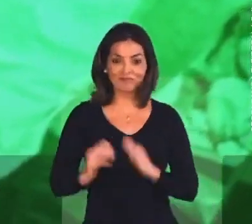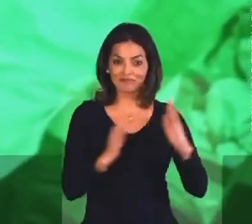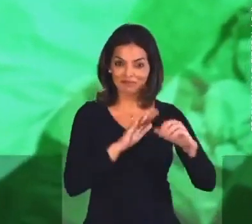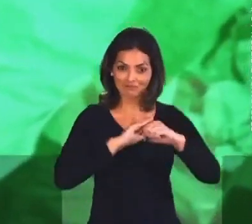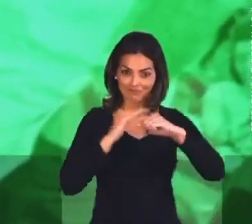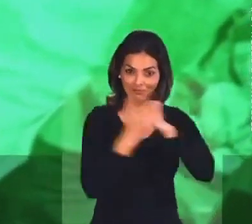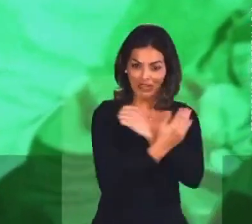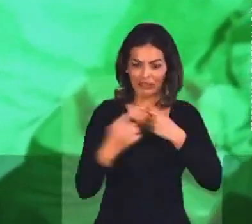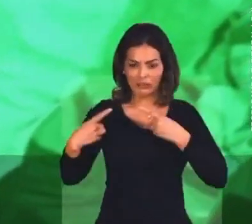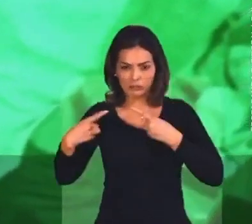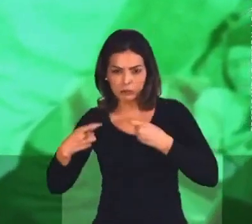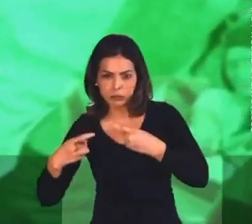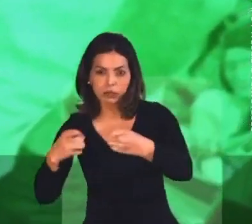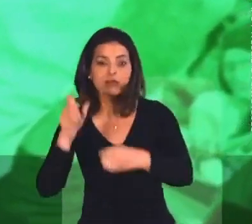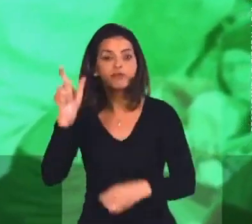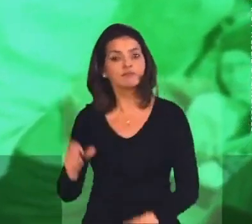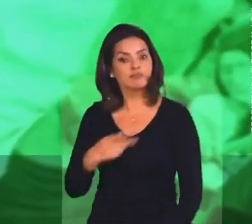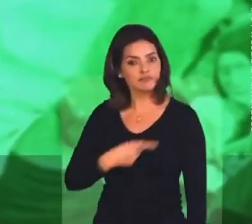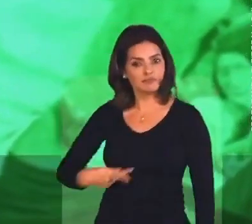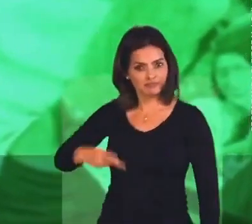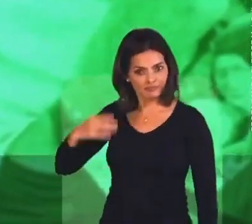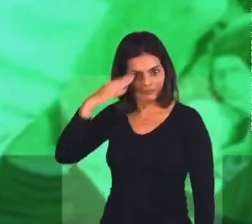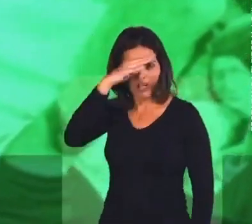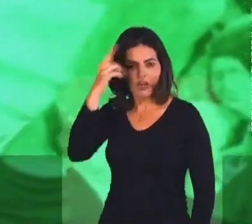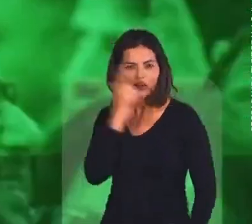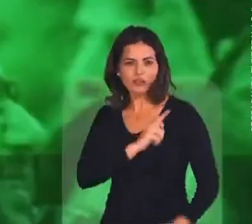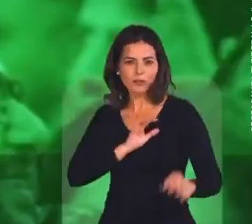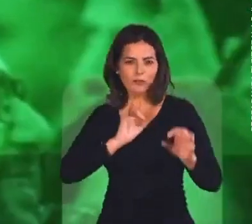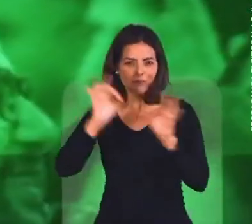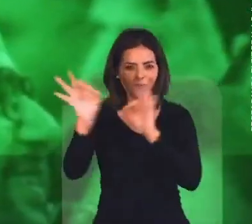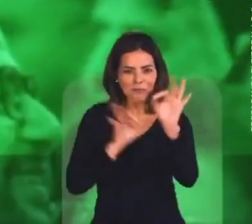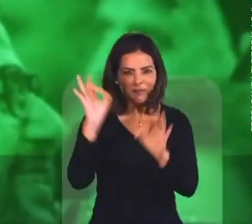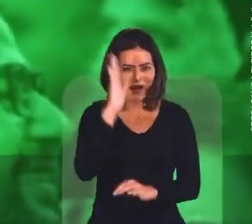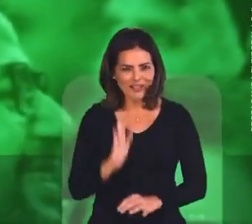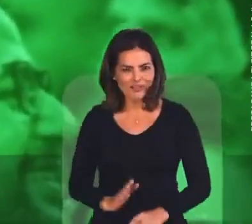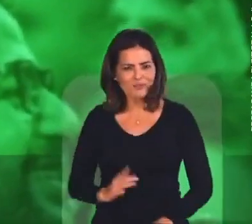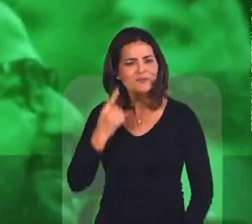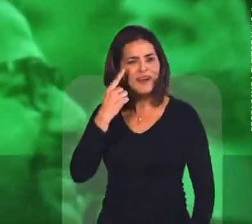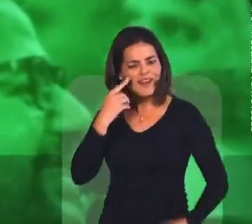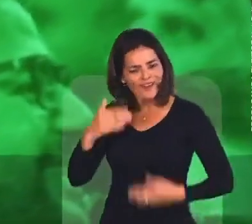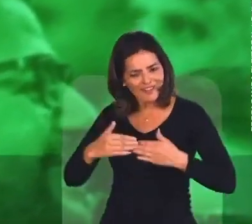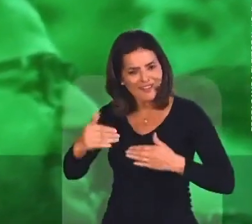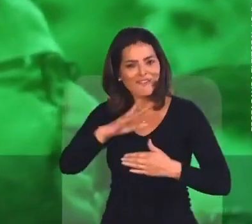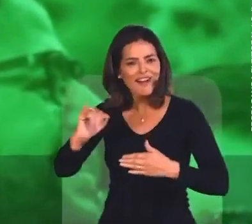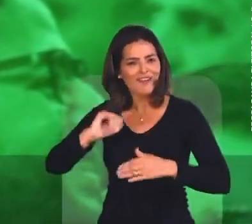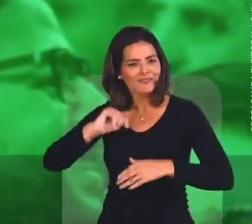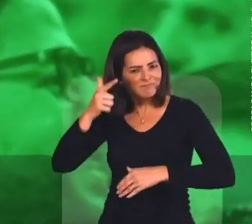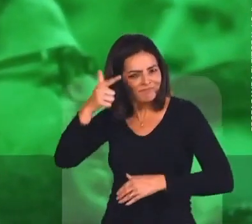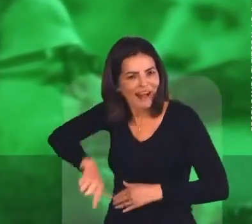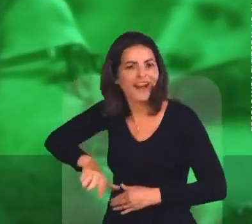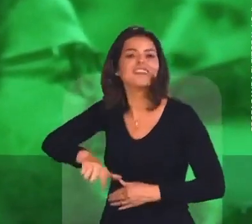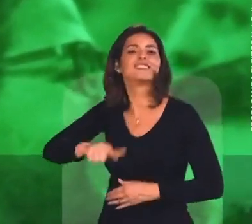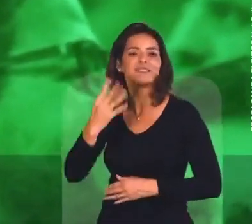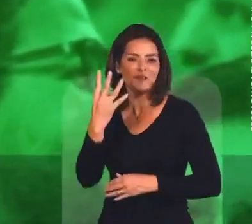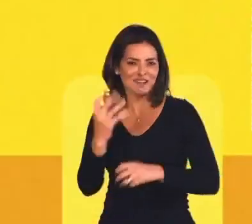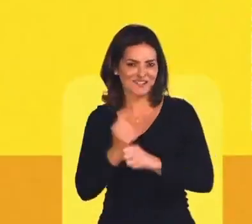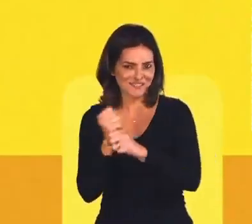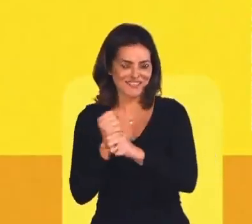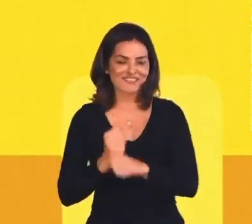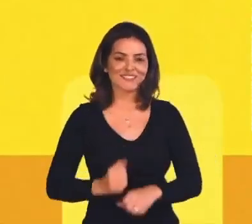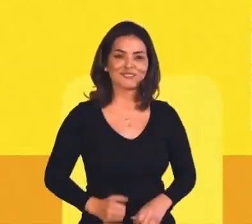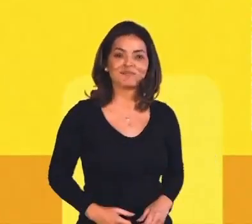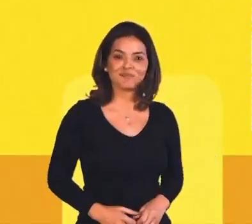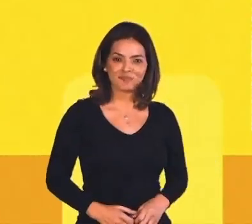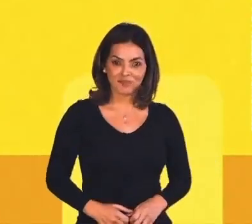e de uma guerra, o presidente Bolsonaro conseguiu colocar o país em ordem, presta atenção no que ele vai poder fazer por você num segundo